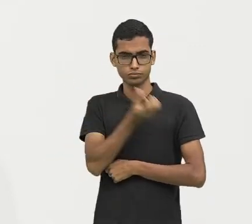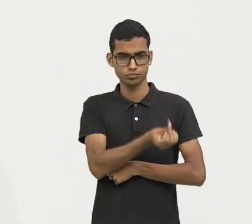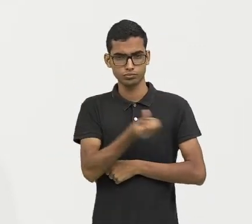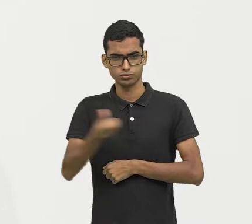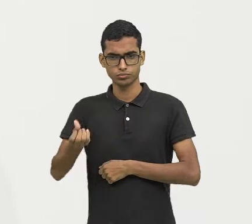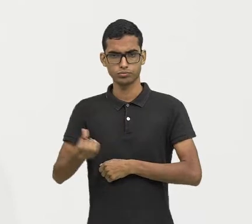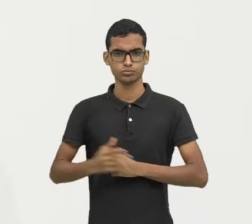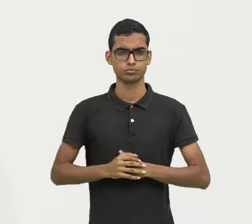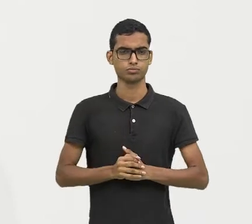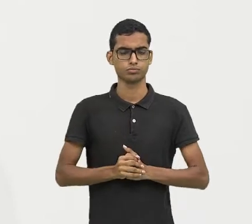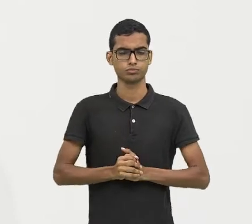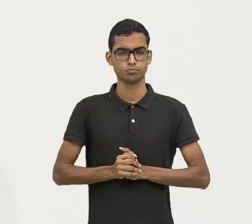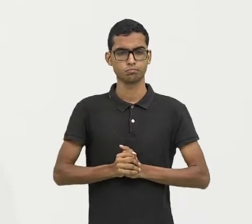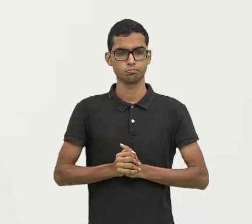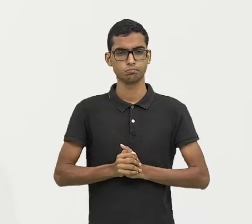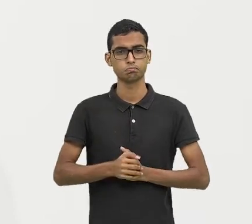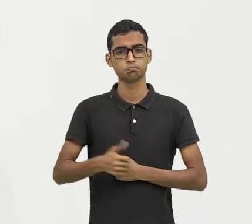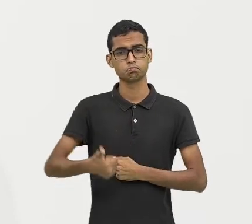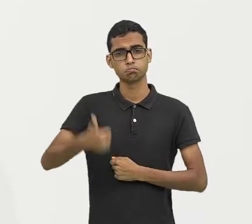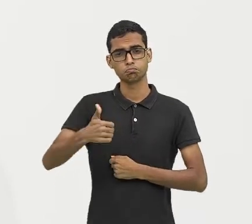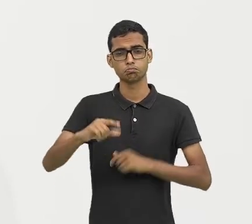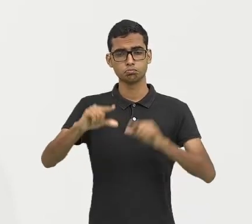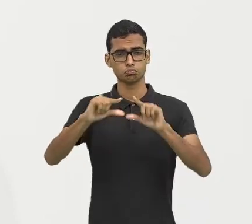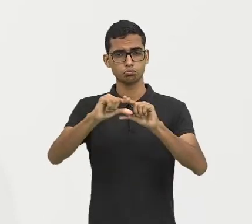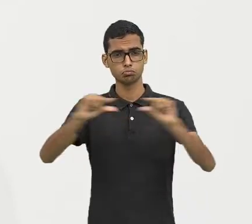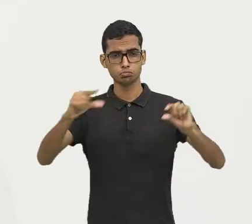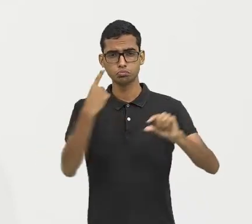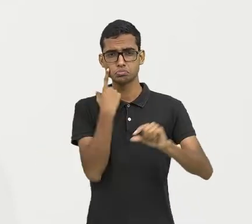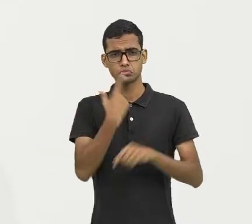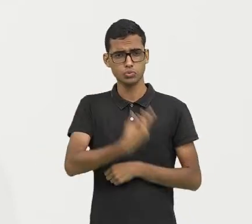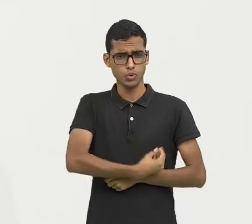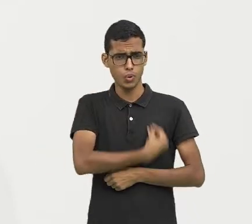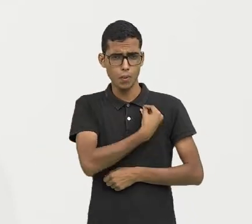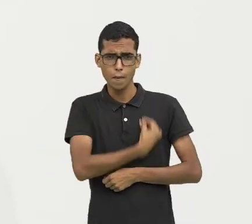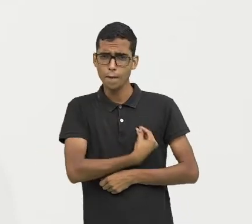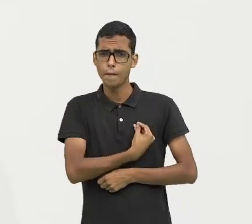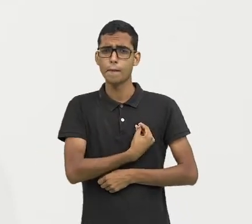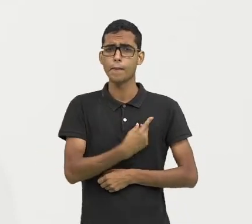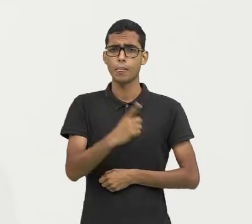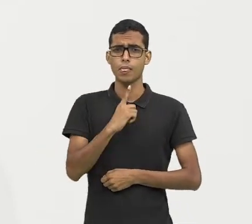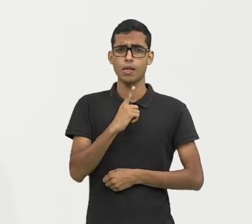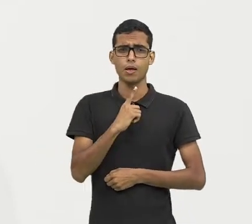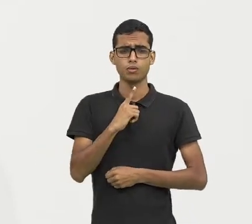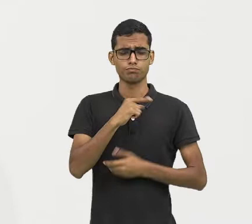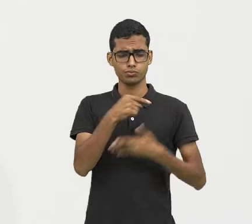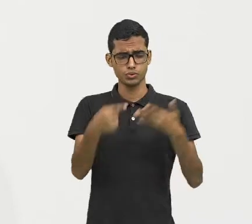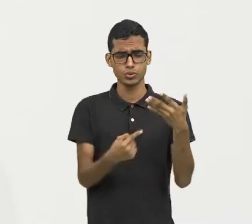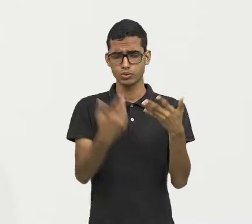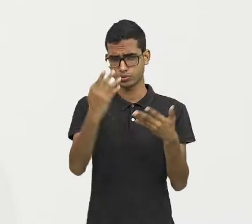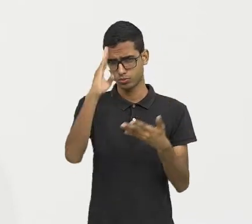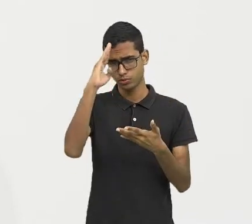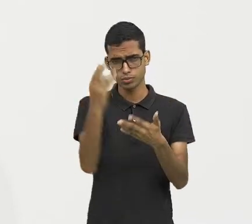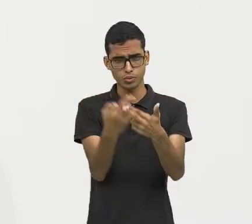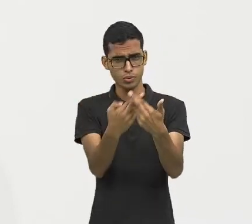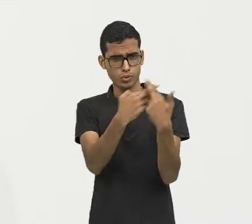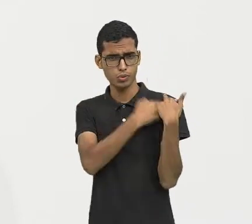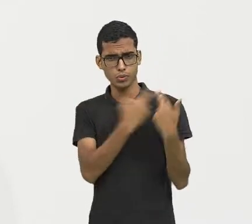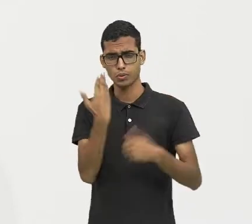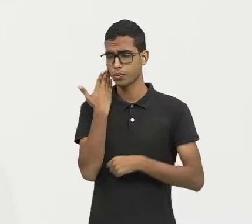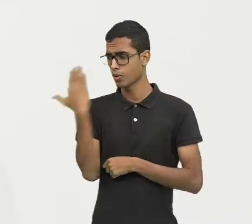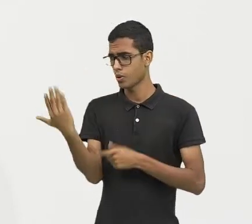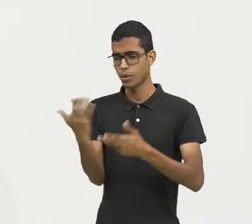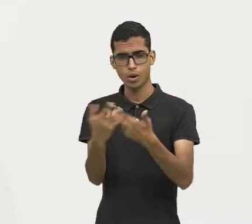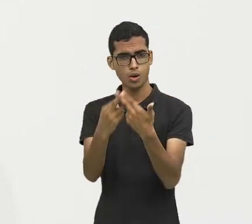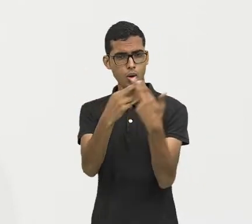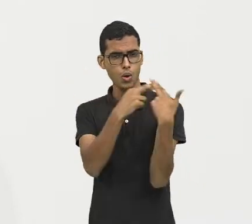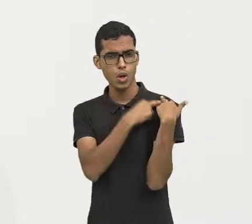666. E aqui nos primeiros versos ele diz: a vida é um dos deveres. Então é um dever,